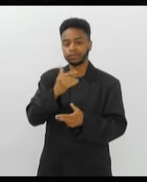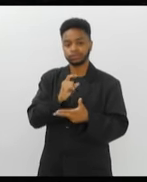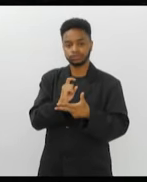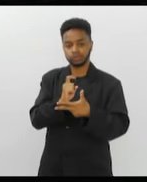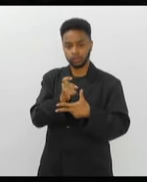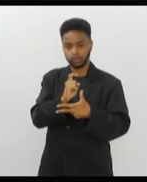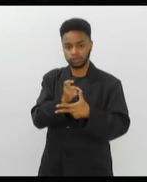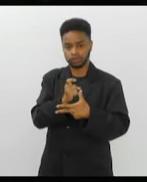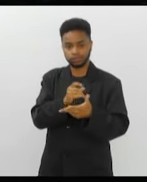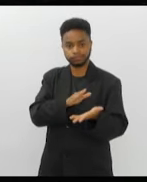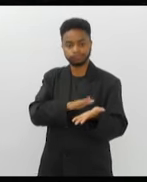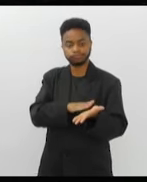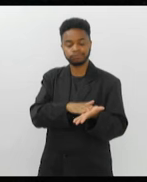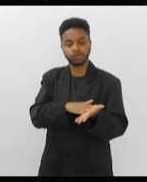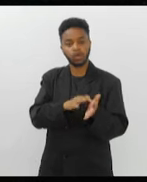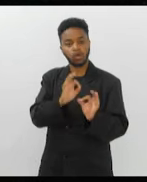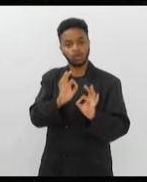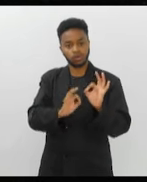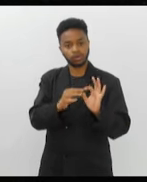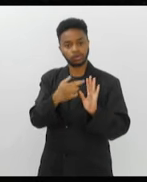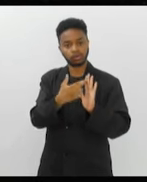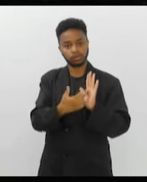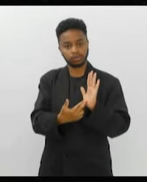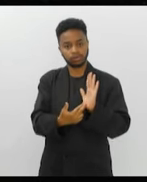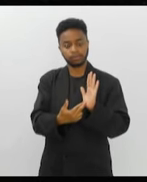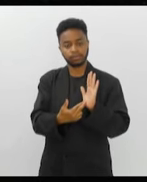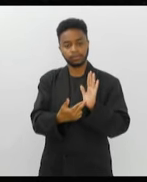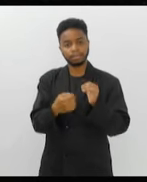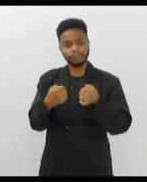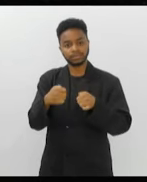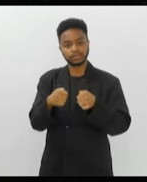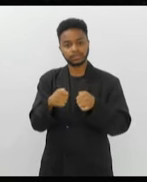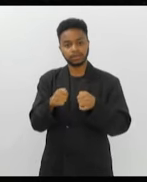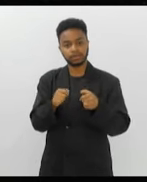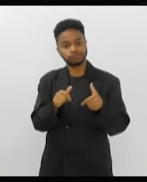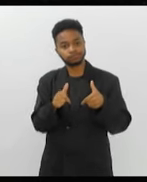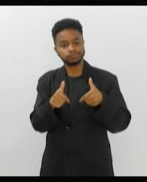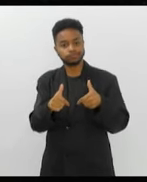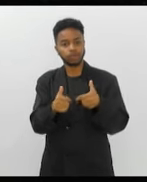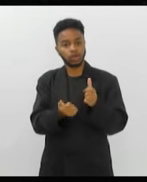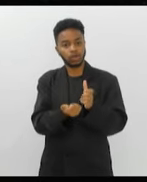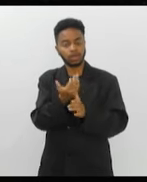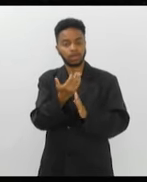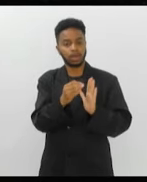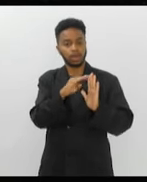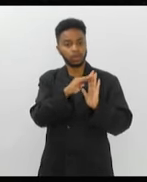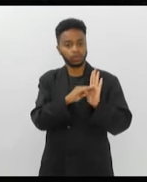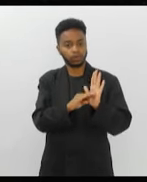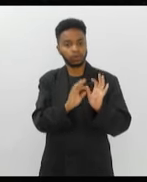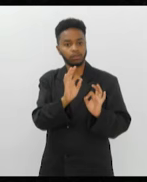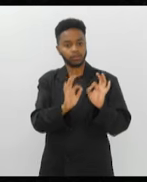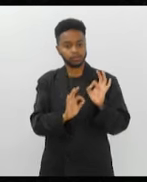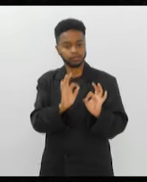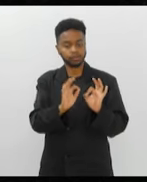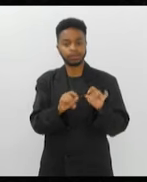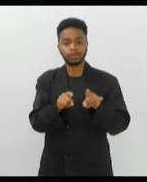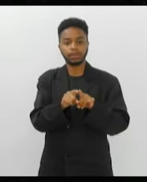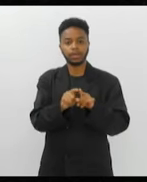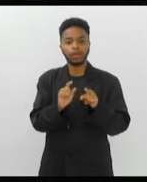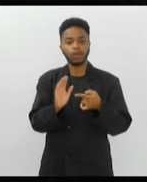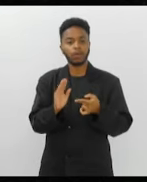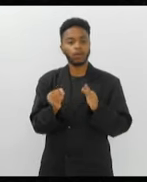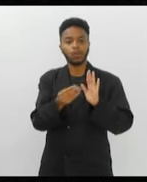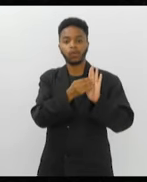Executivo regulamente o presente programa. Ele precisa ser regulamentado, isto é, definir todos